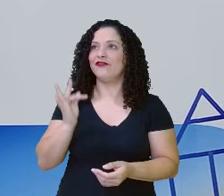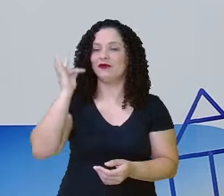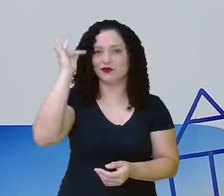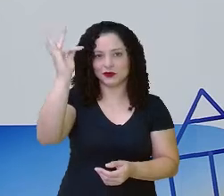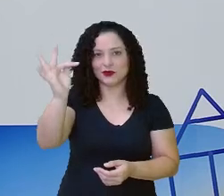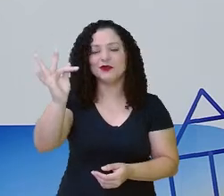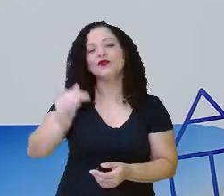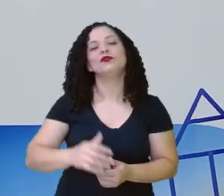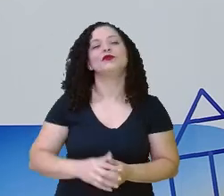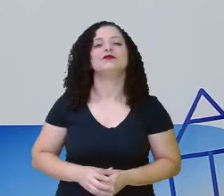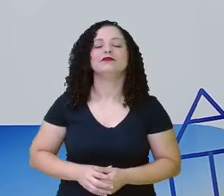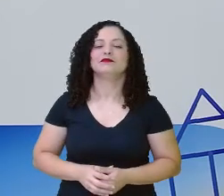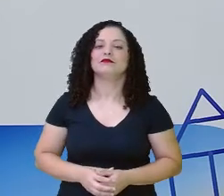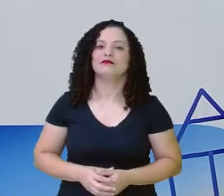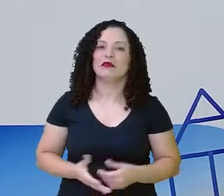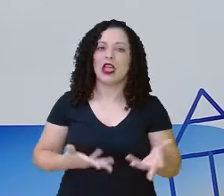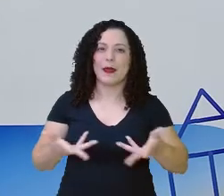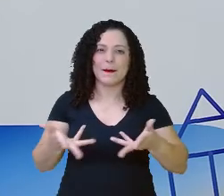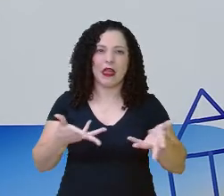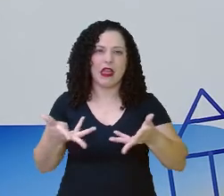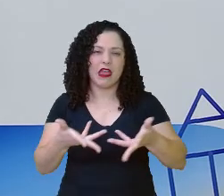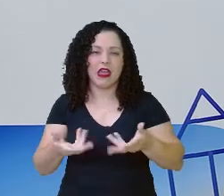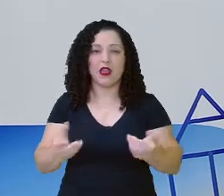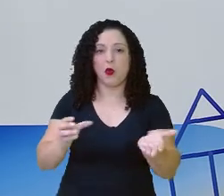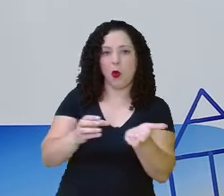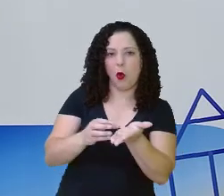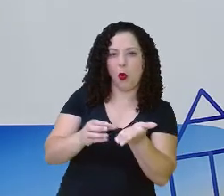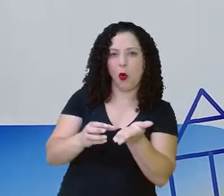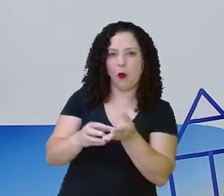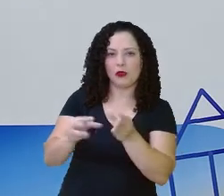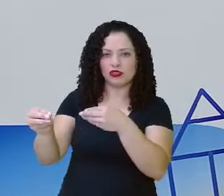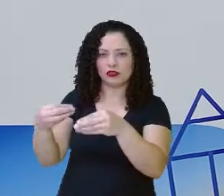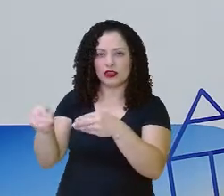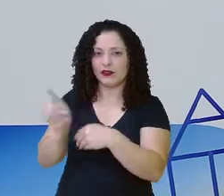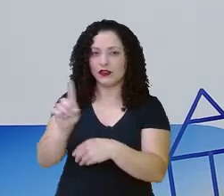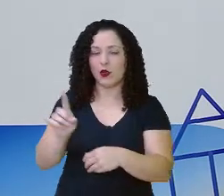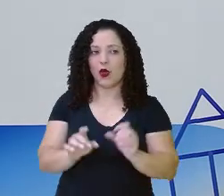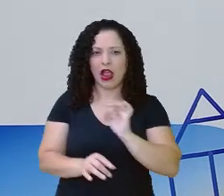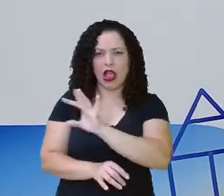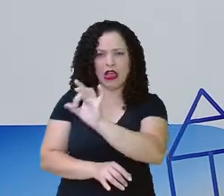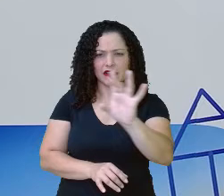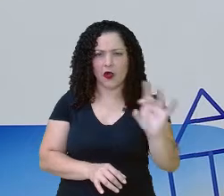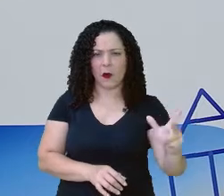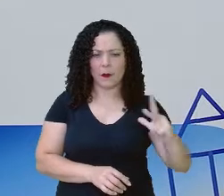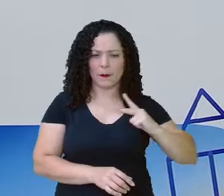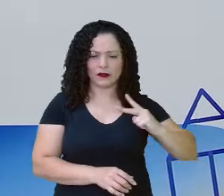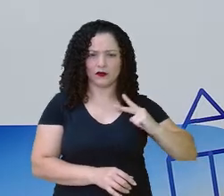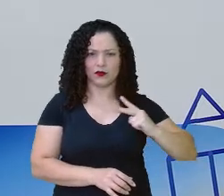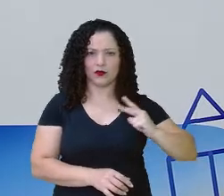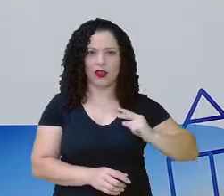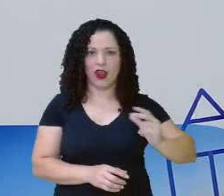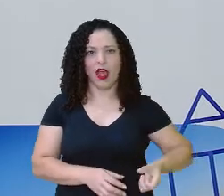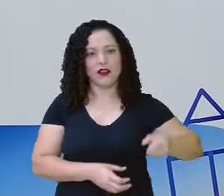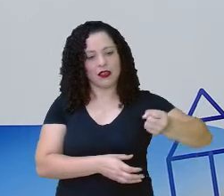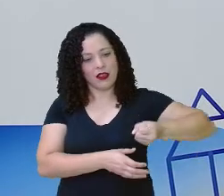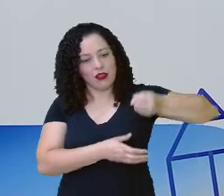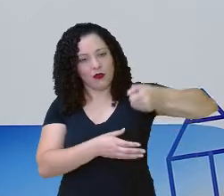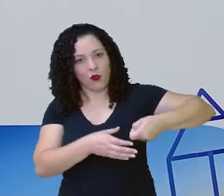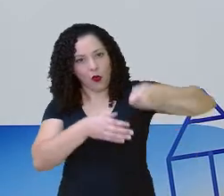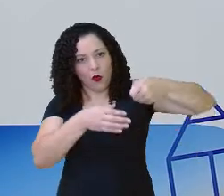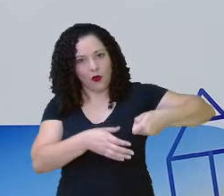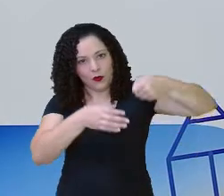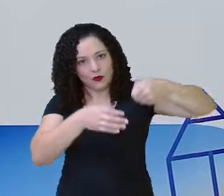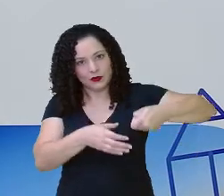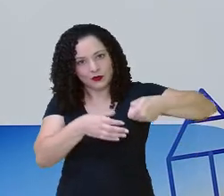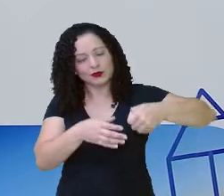futuro, a gente não utiliza tantos copos descartáveis. Cada um traz a sua garrafinha para beber água e, claro, a gente já economiza